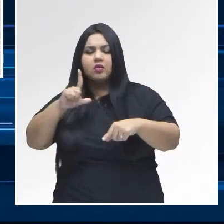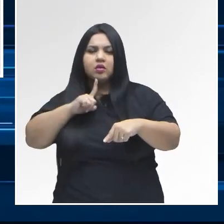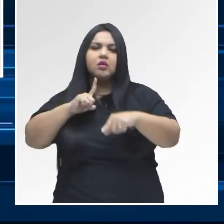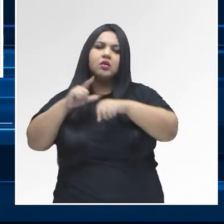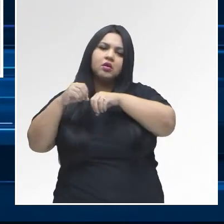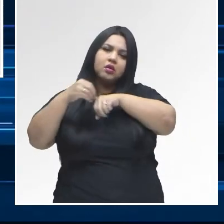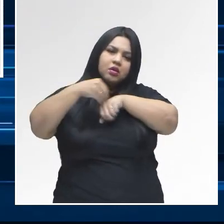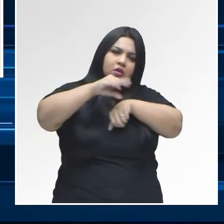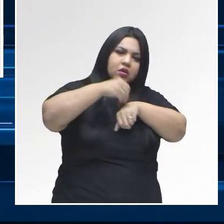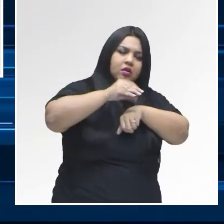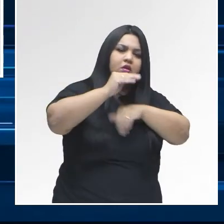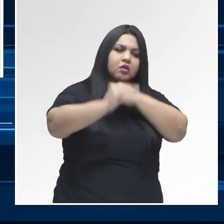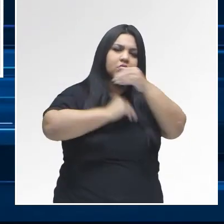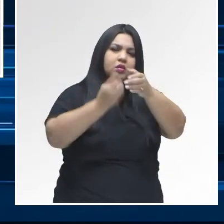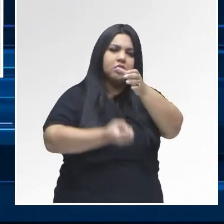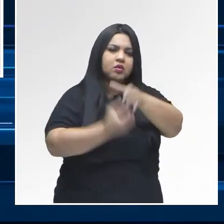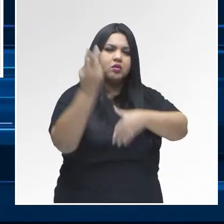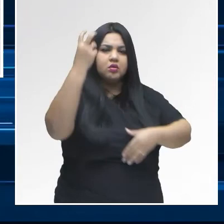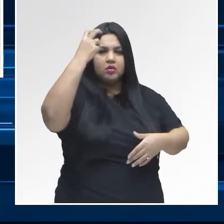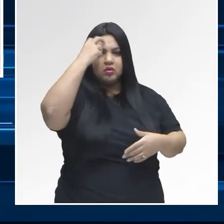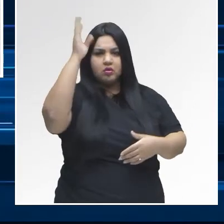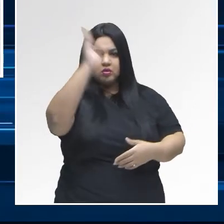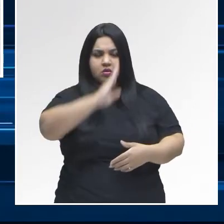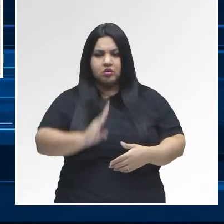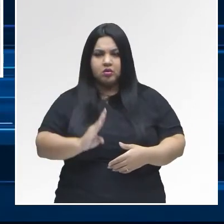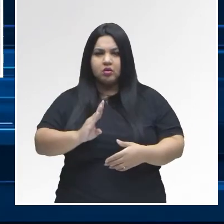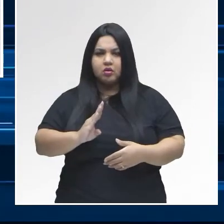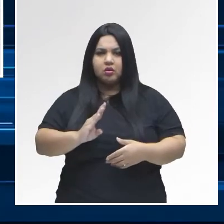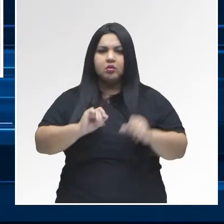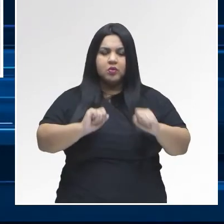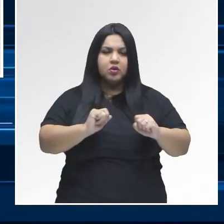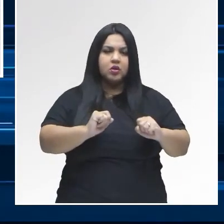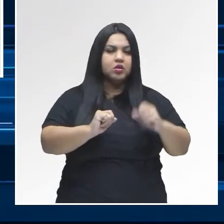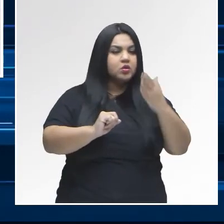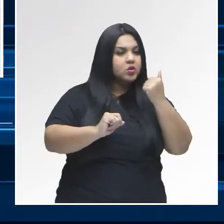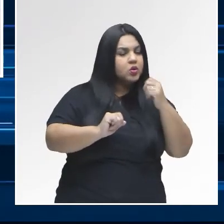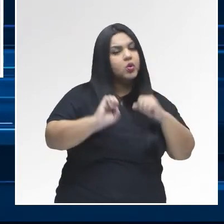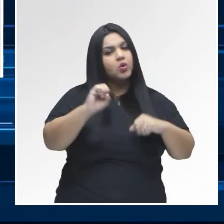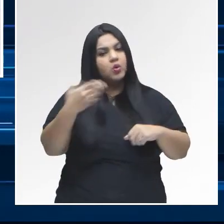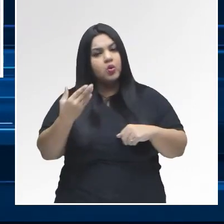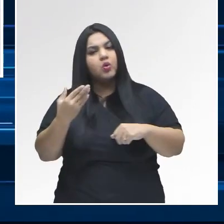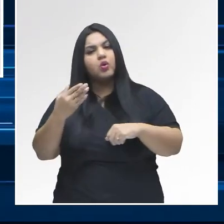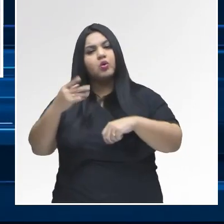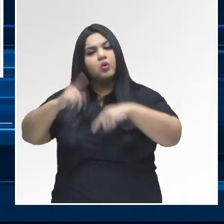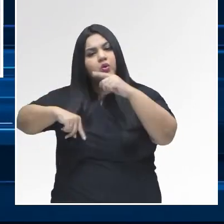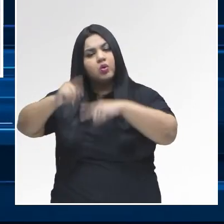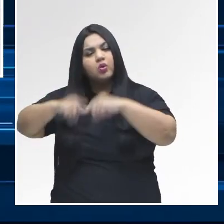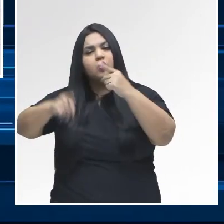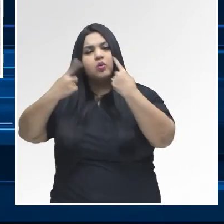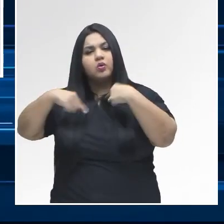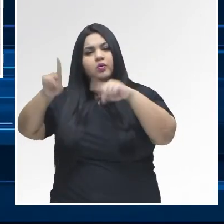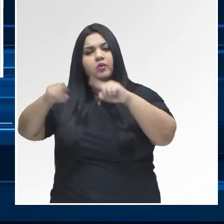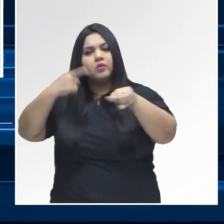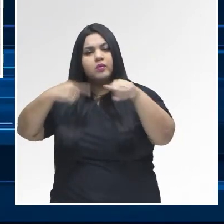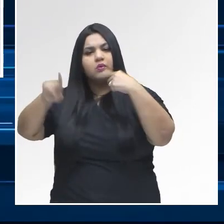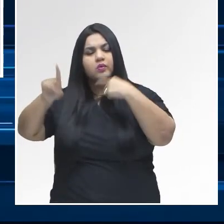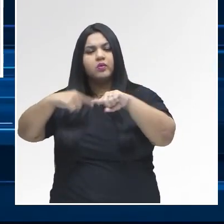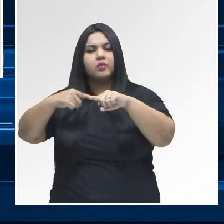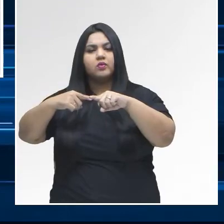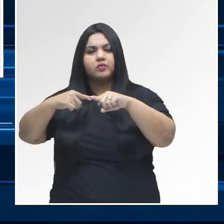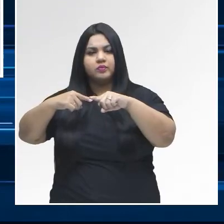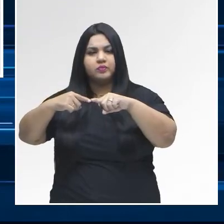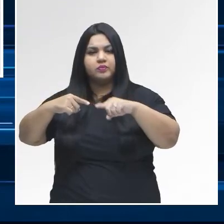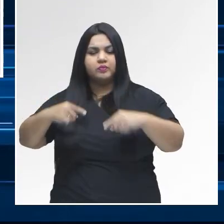contribuição no processo de formação cultural do Brasil, seja nos hábitos alimentares ou mesmo nos instrumentos utilizados para